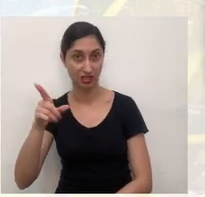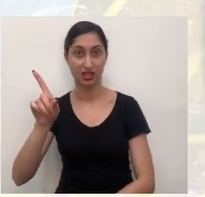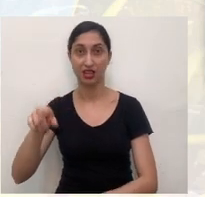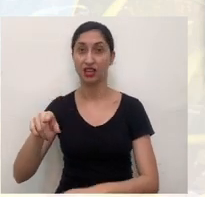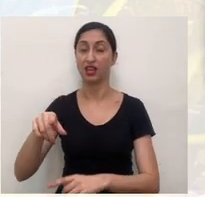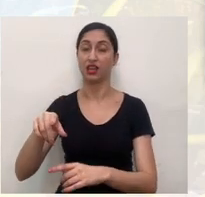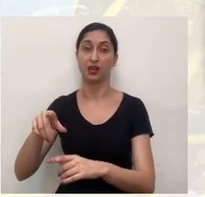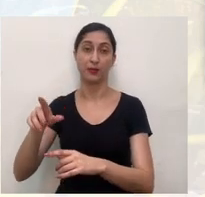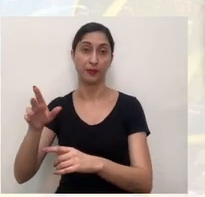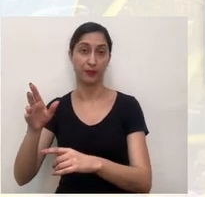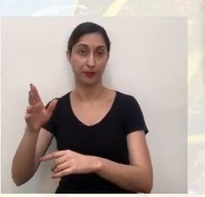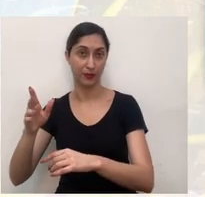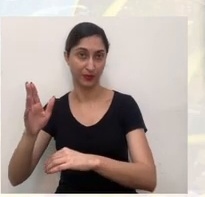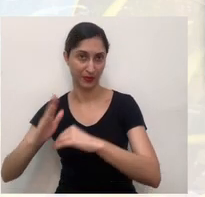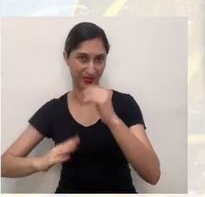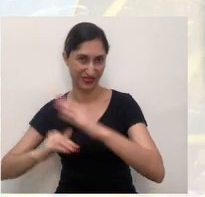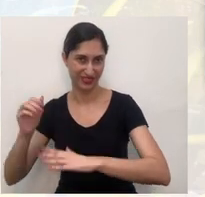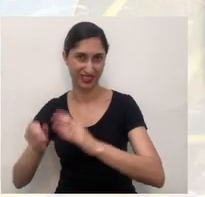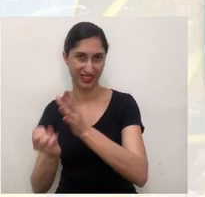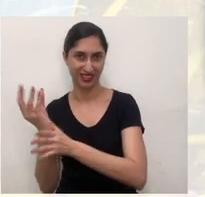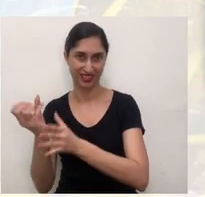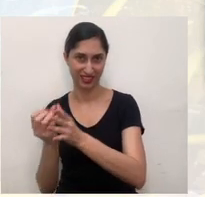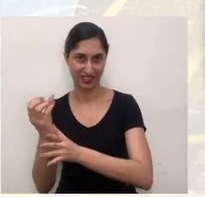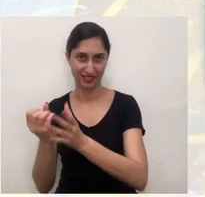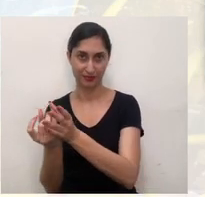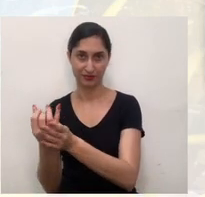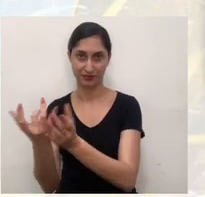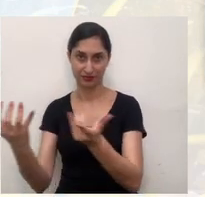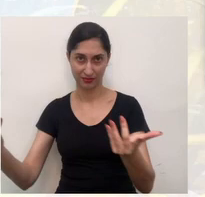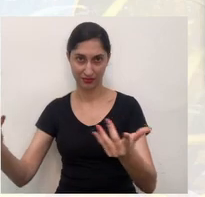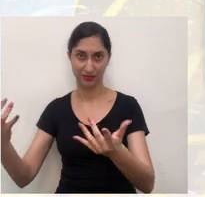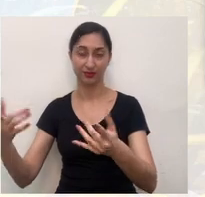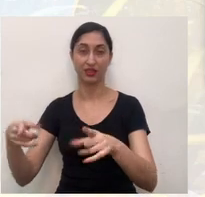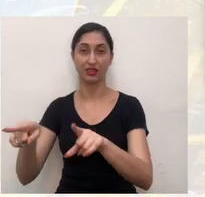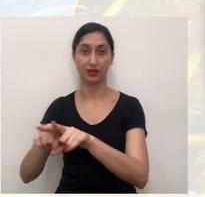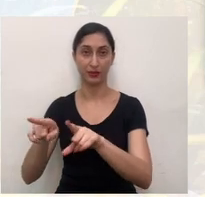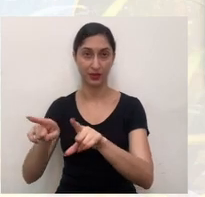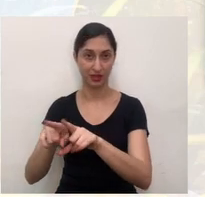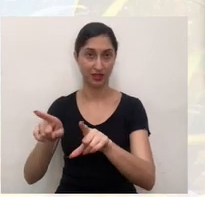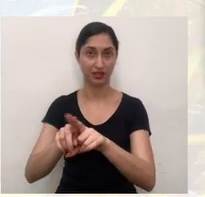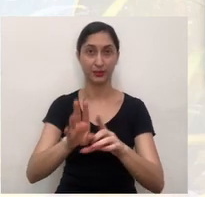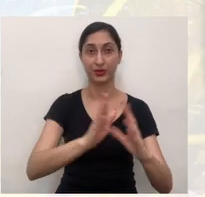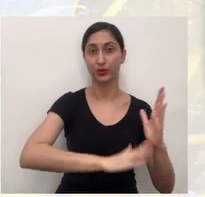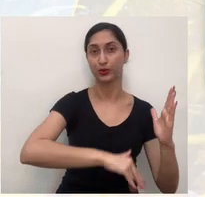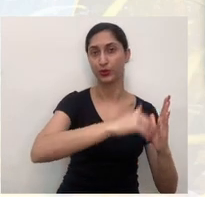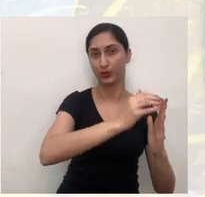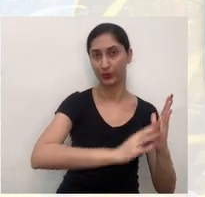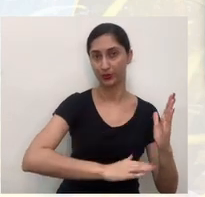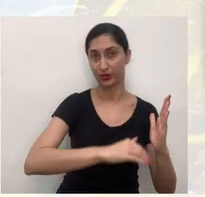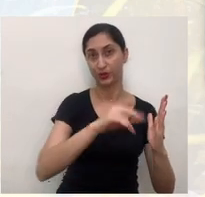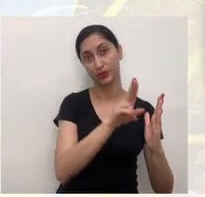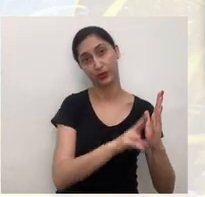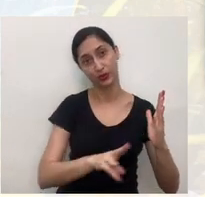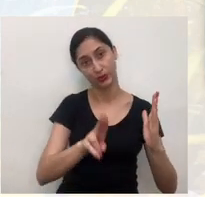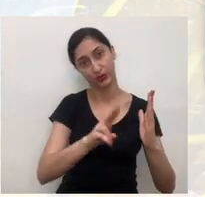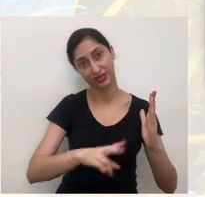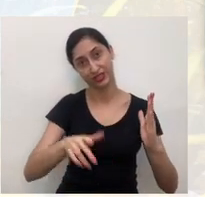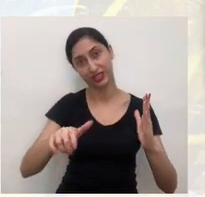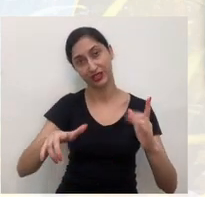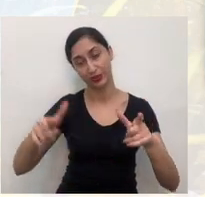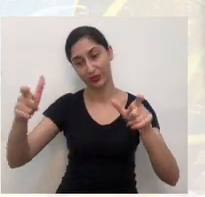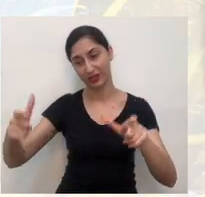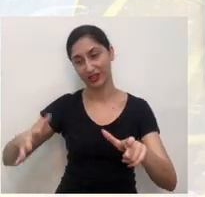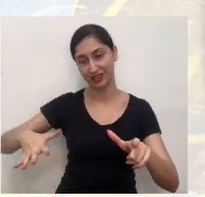pintor que usa o terreno como tela e as plantas como tinta. É uma imagem bonita, mas